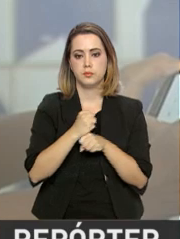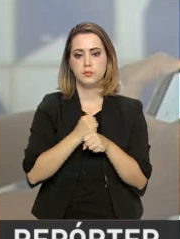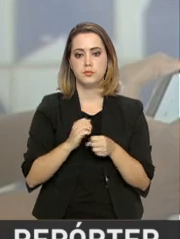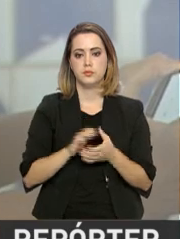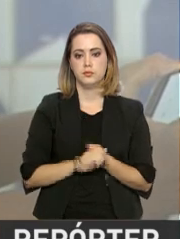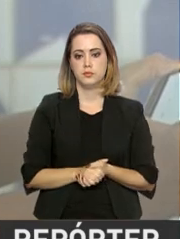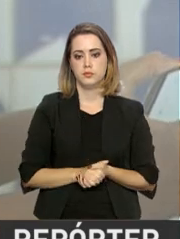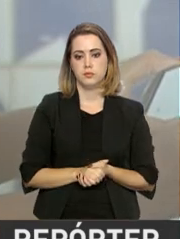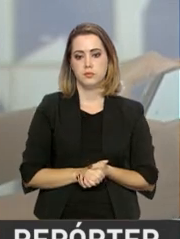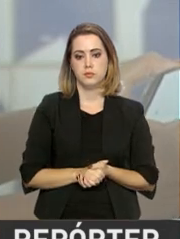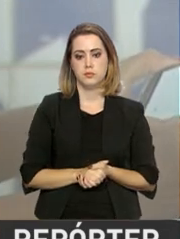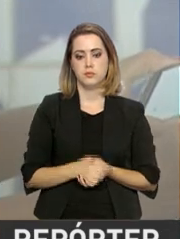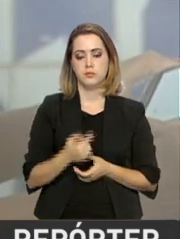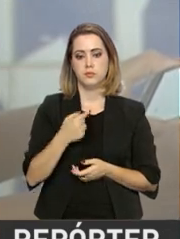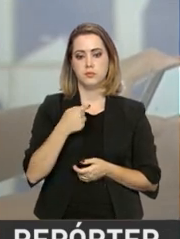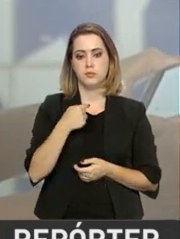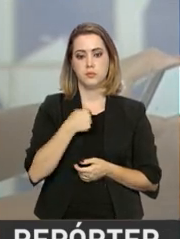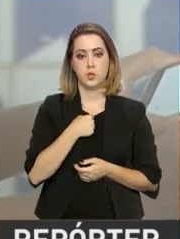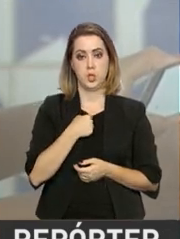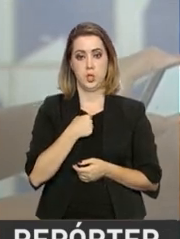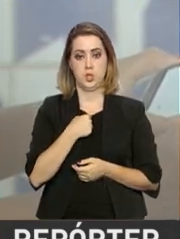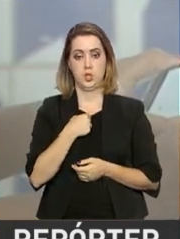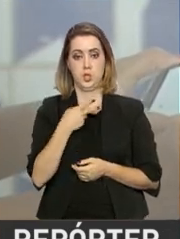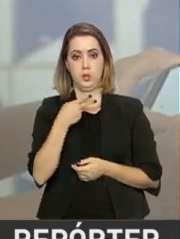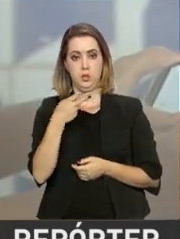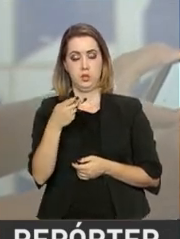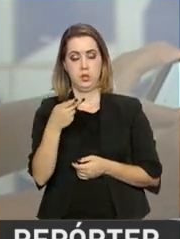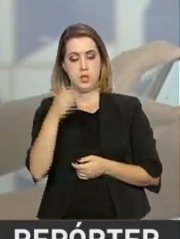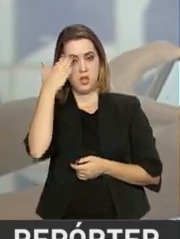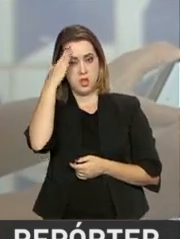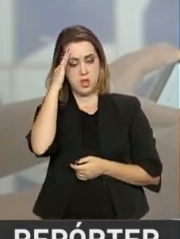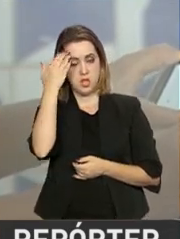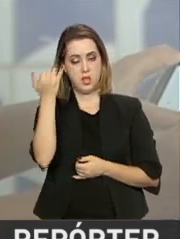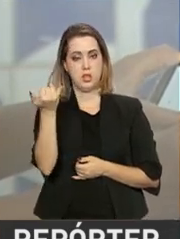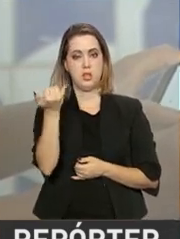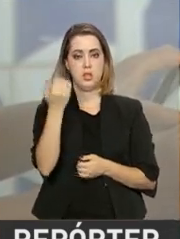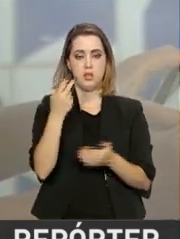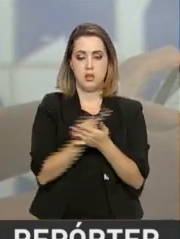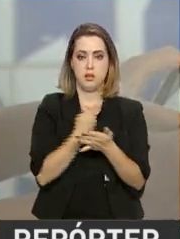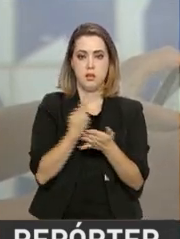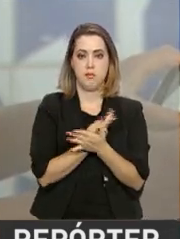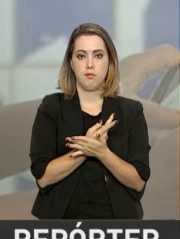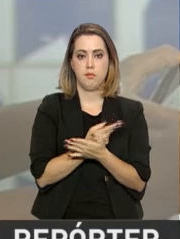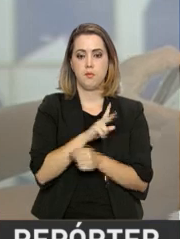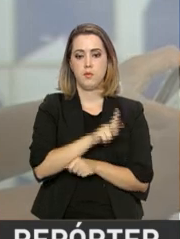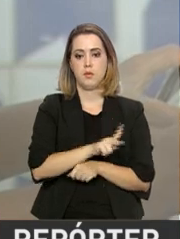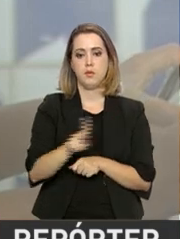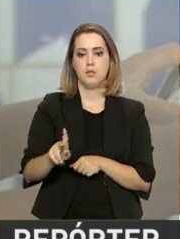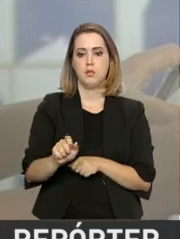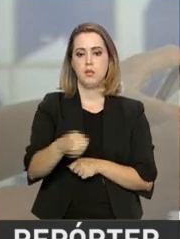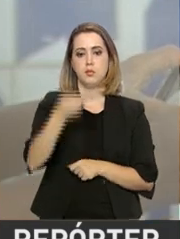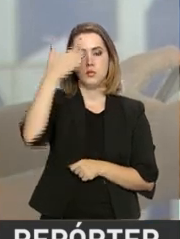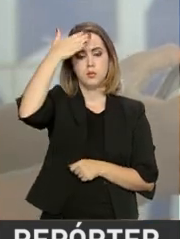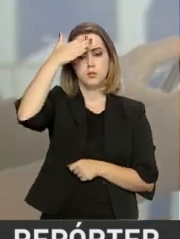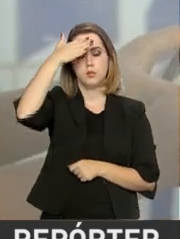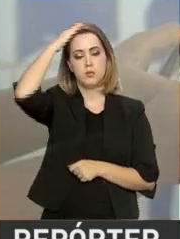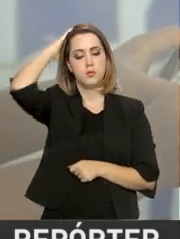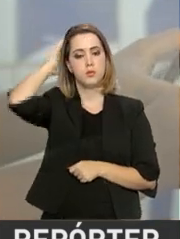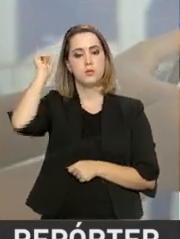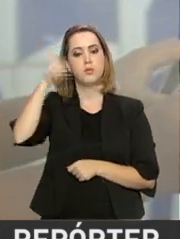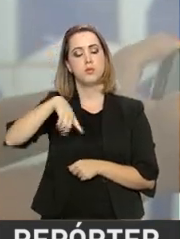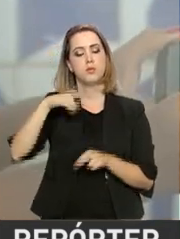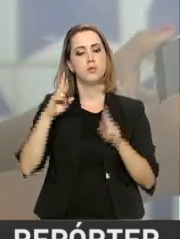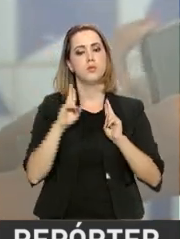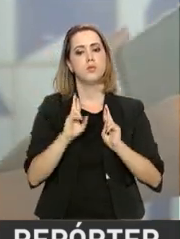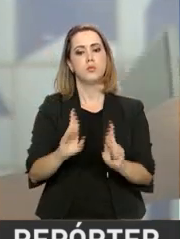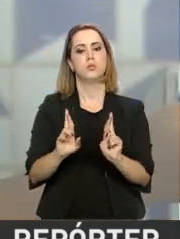anos que eu fui mal interpretado o presidente Michel é um homem da esperança é